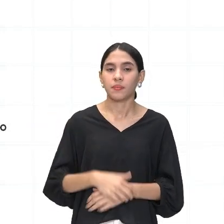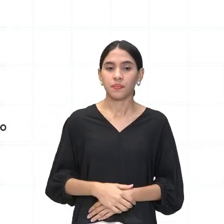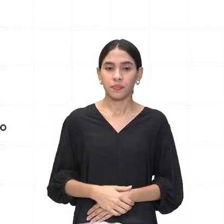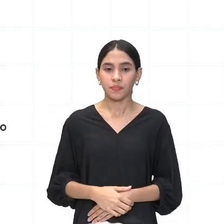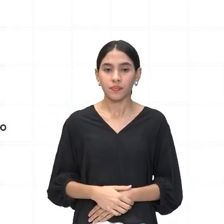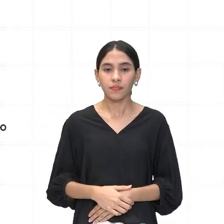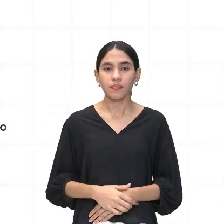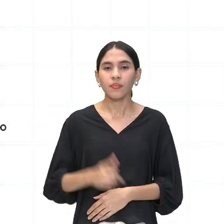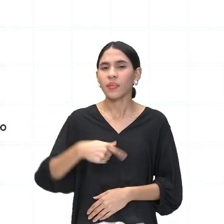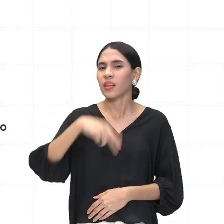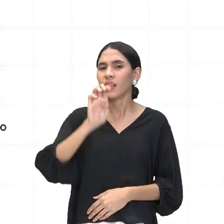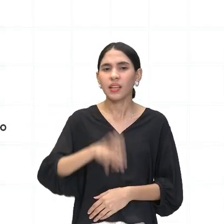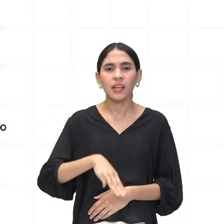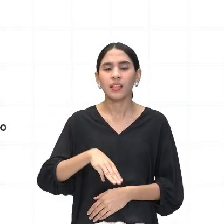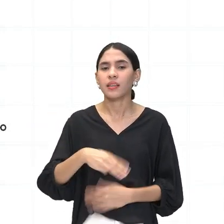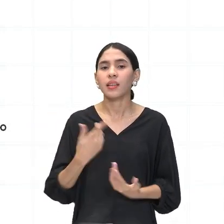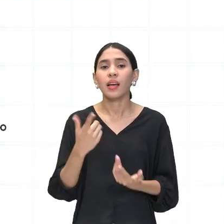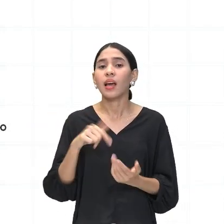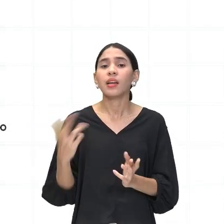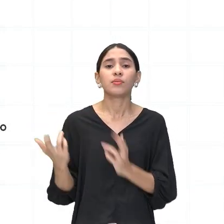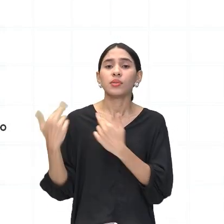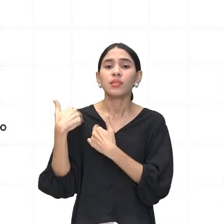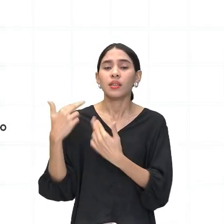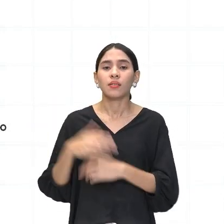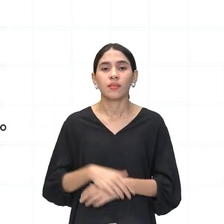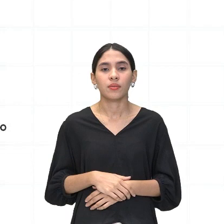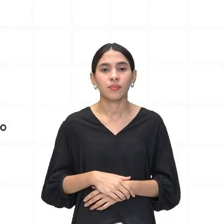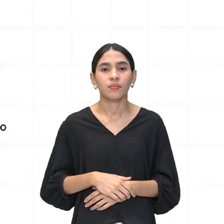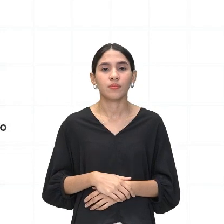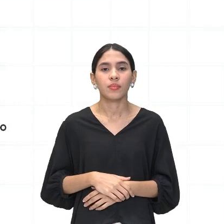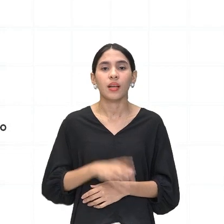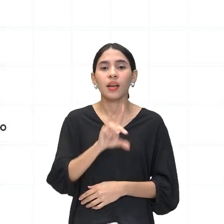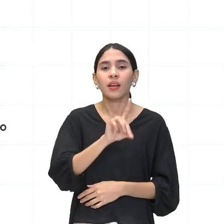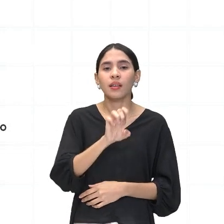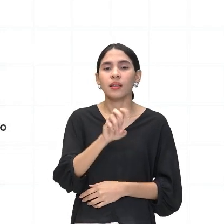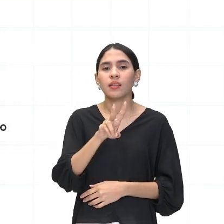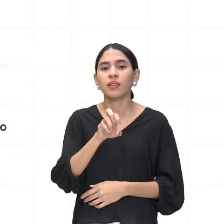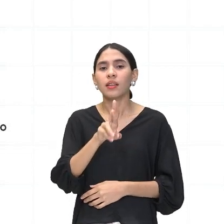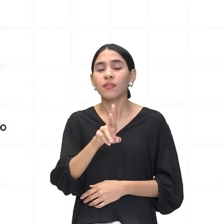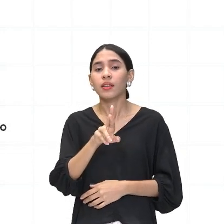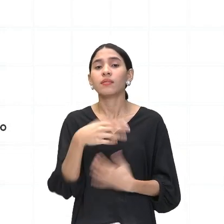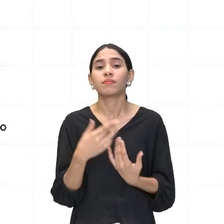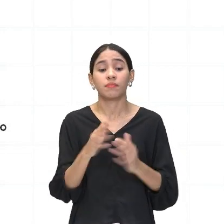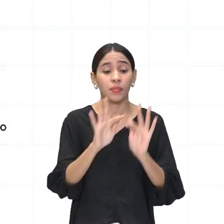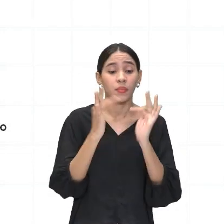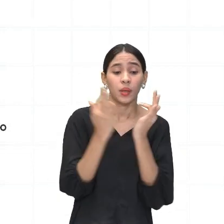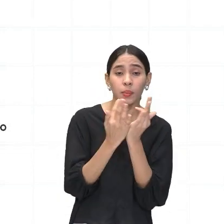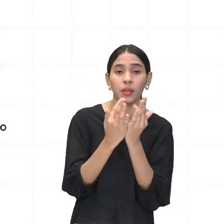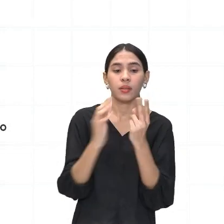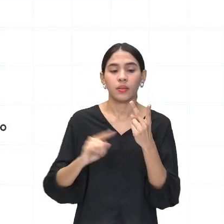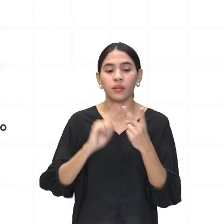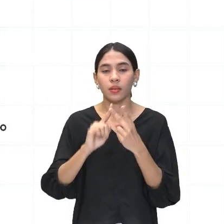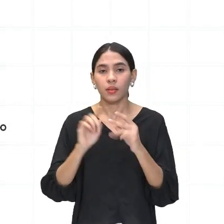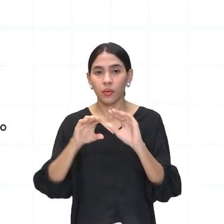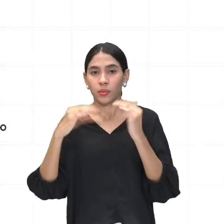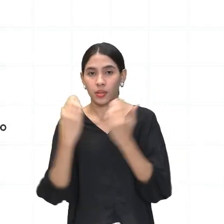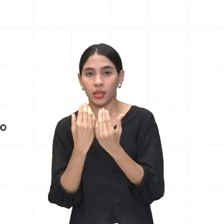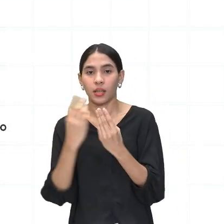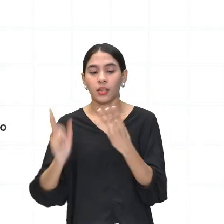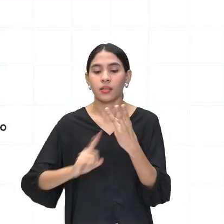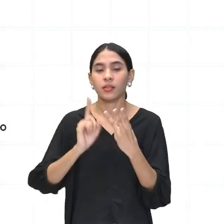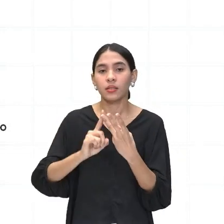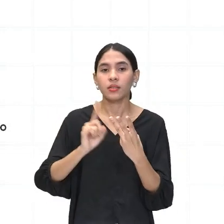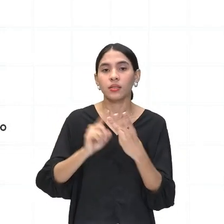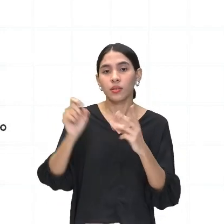quem é que é responsável por isso? O que é dever da família, da comunidade,